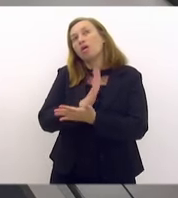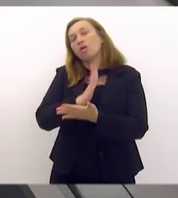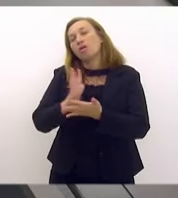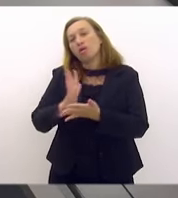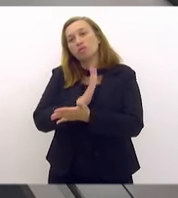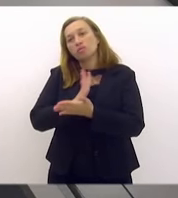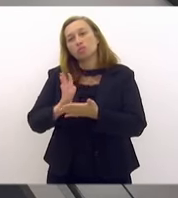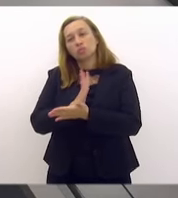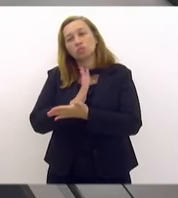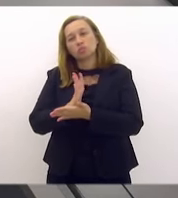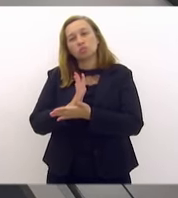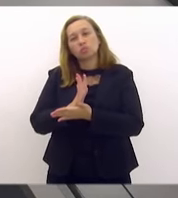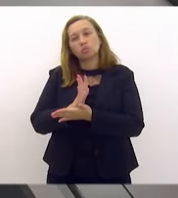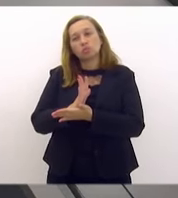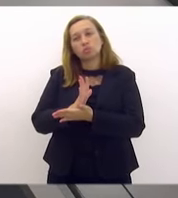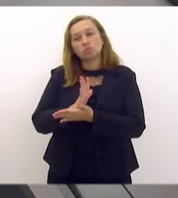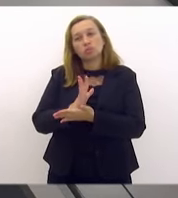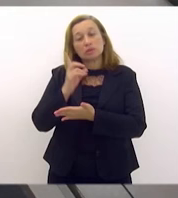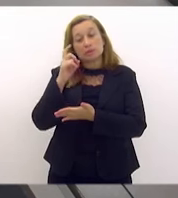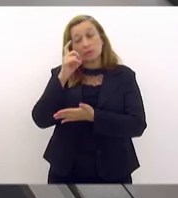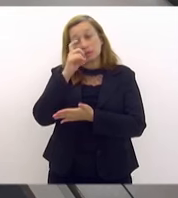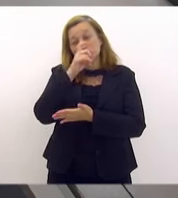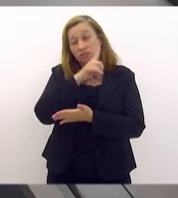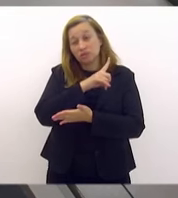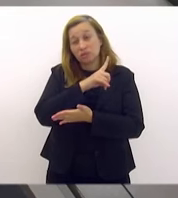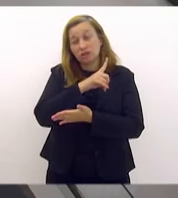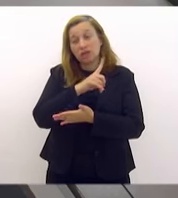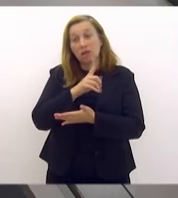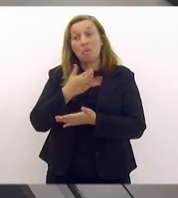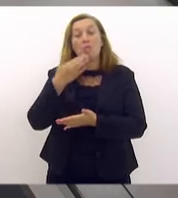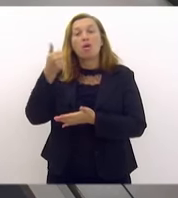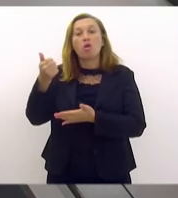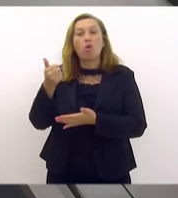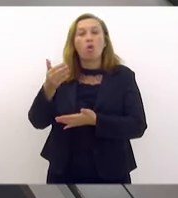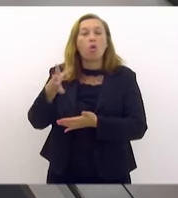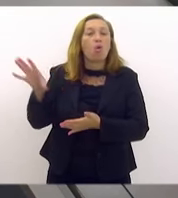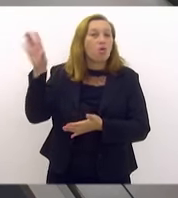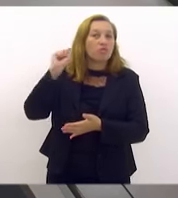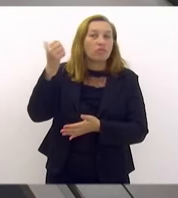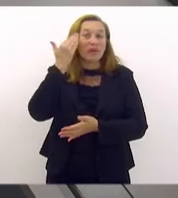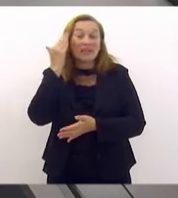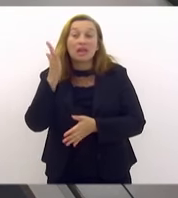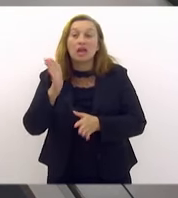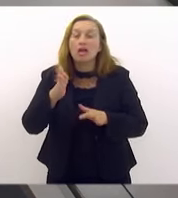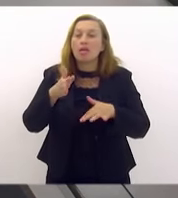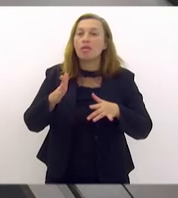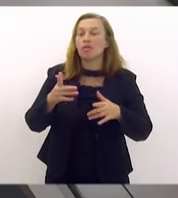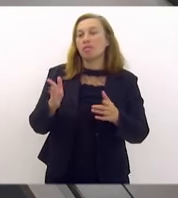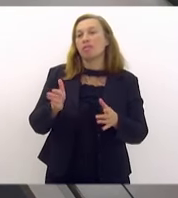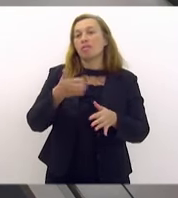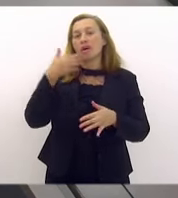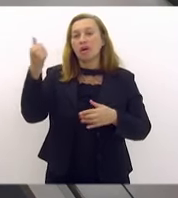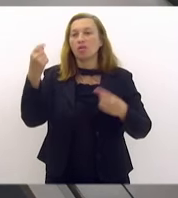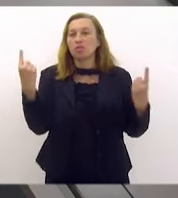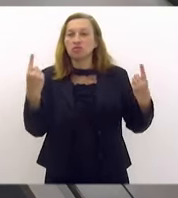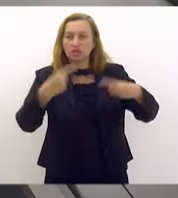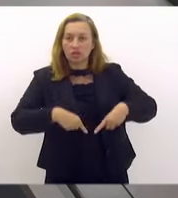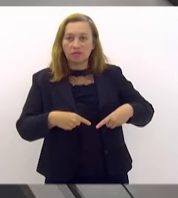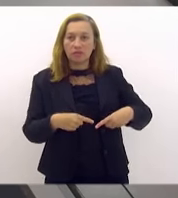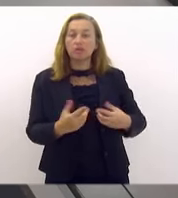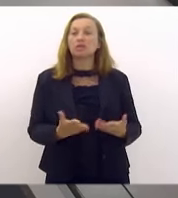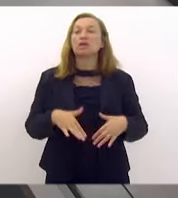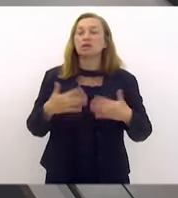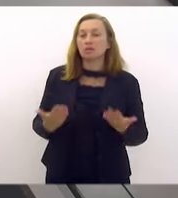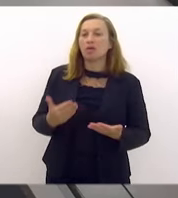no sistema de justiça e a gente e nada melhor do que ouvi-los para entender Quais são os desafios que estão colocados então